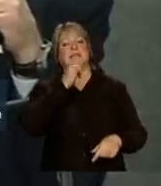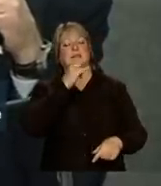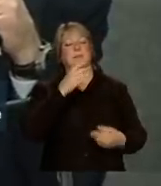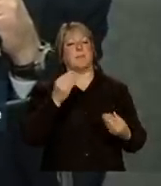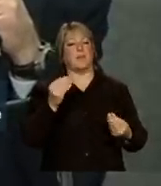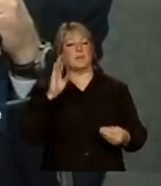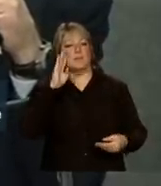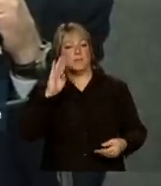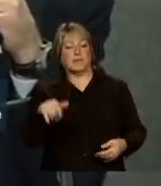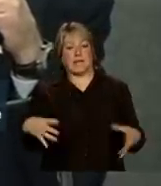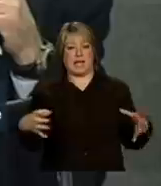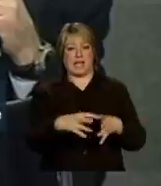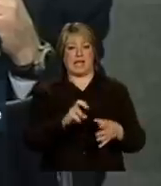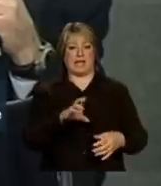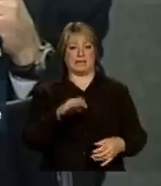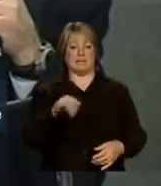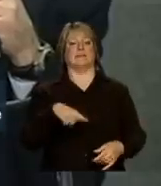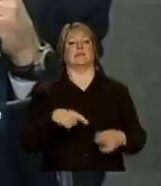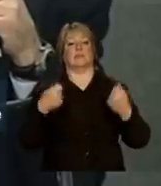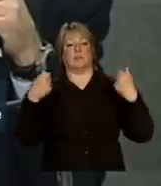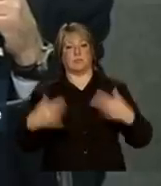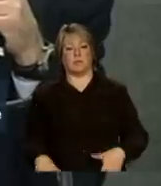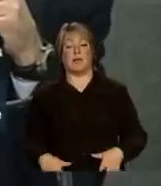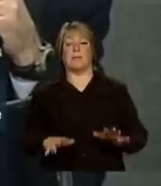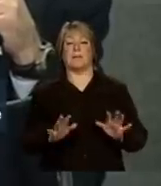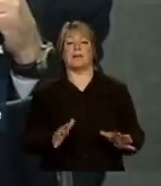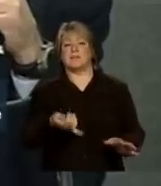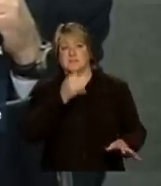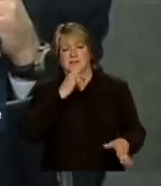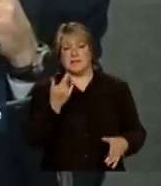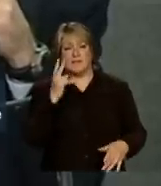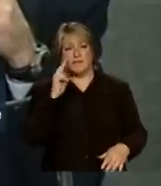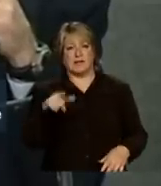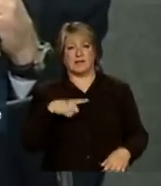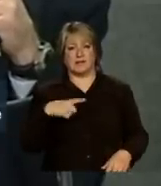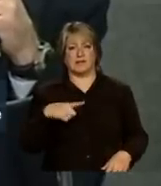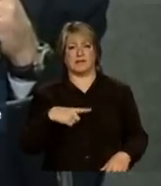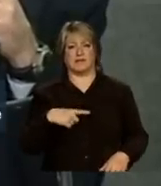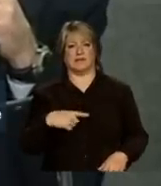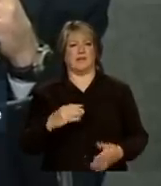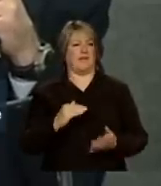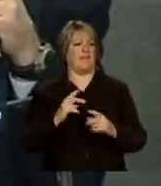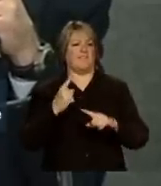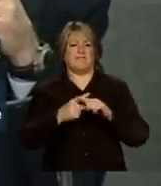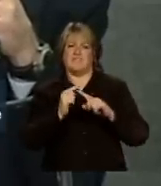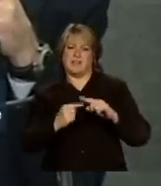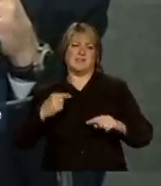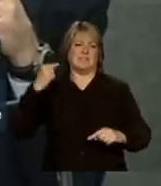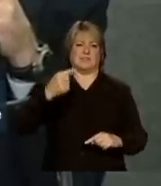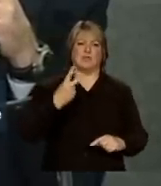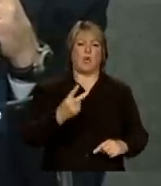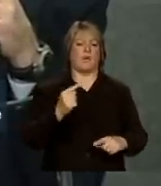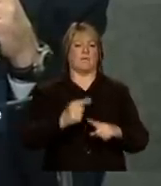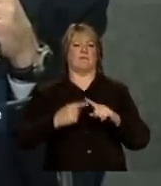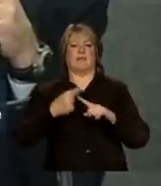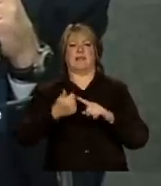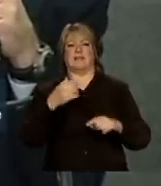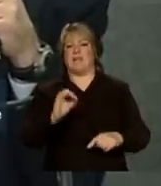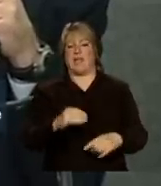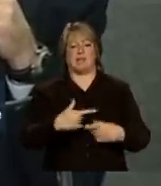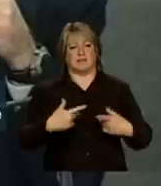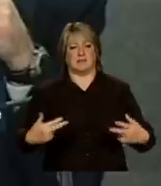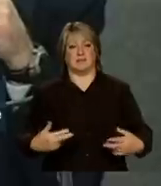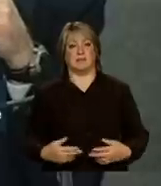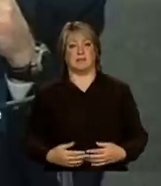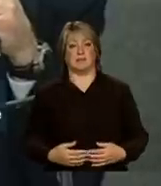específico entre a receita e despesa etc né mas que seja vez dois vez TR vez 10 tá certo né Eh